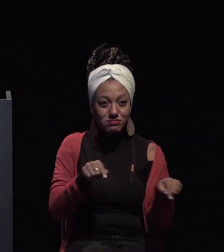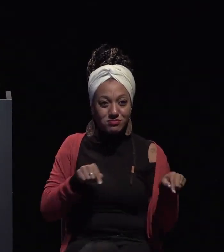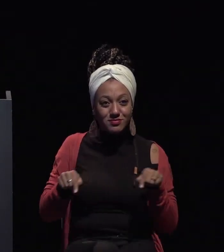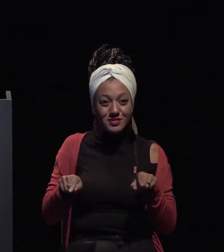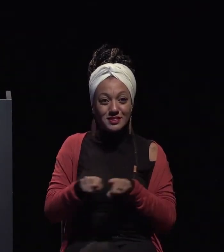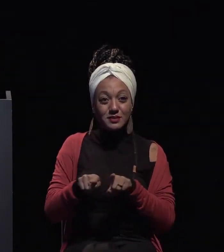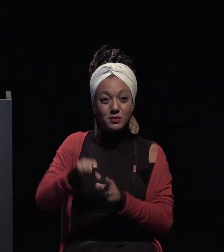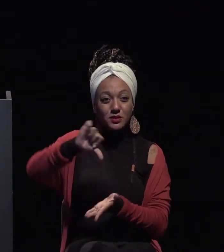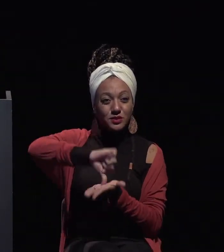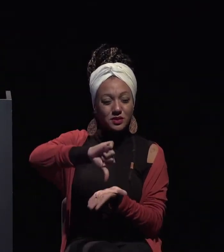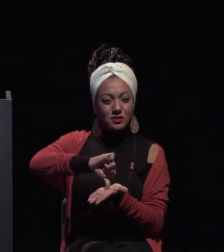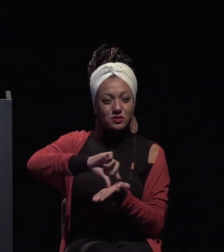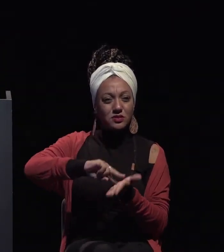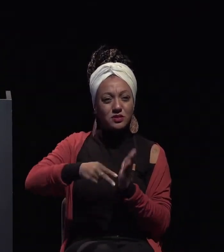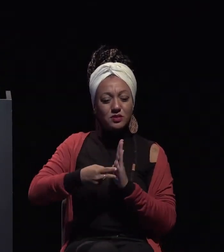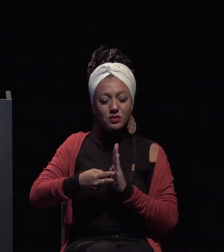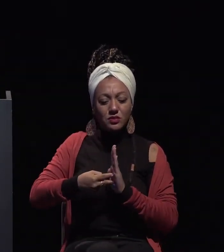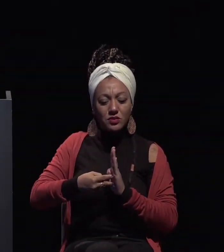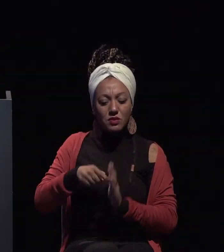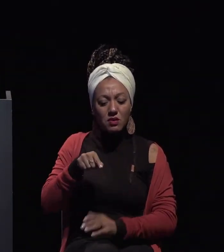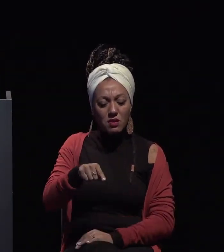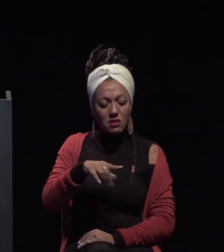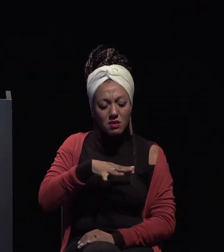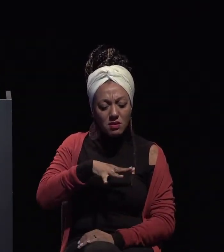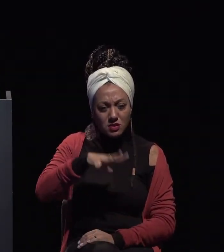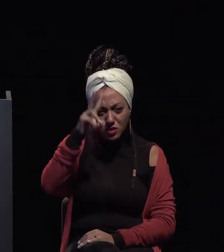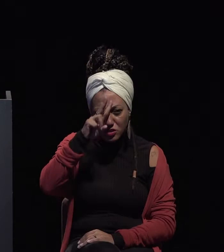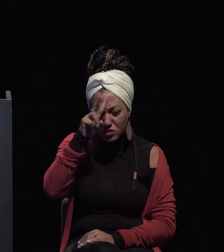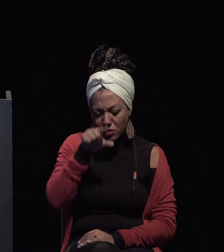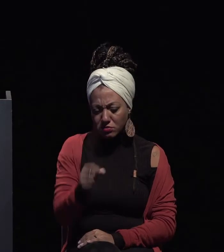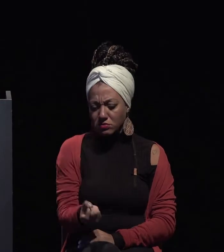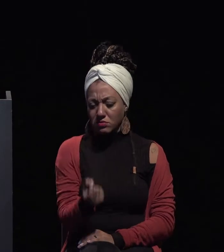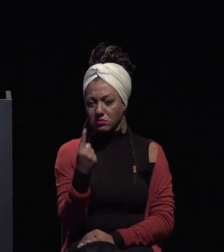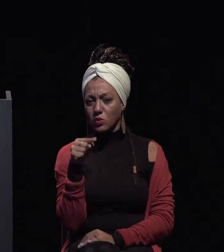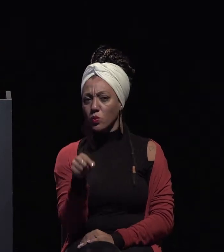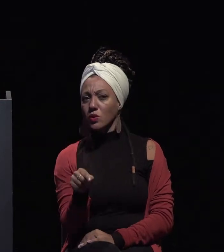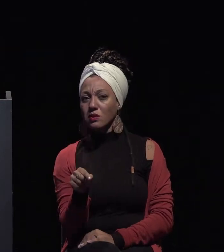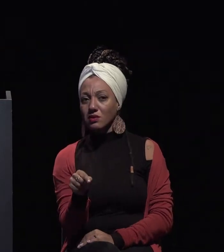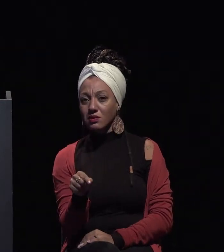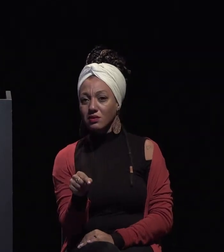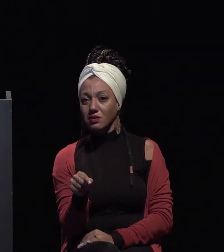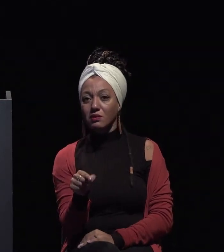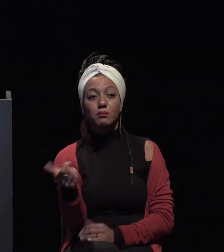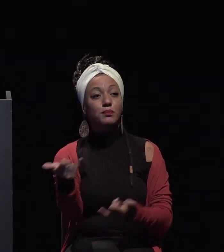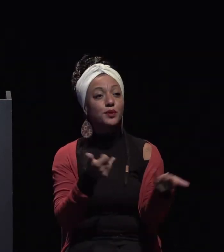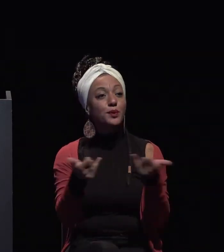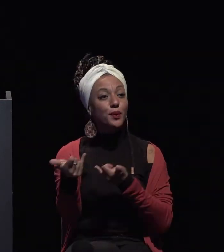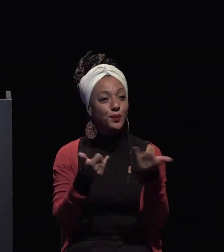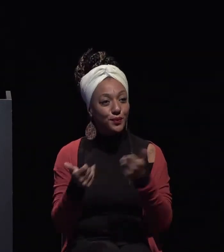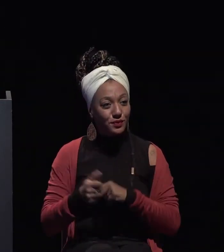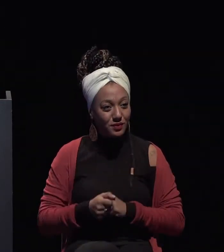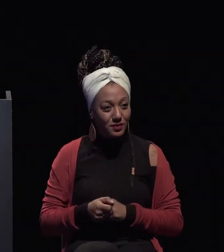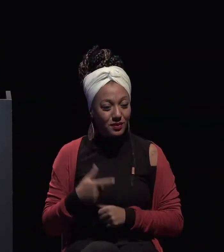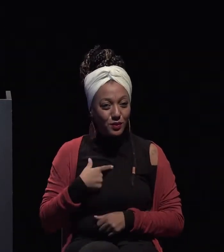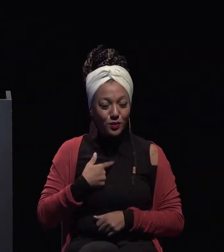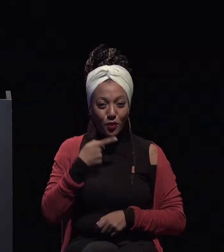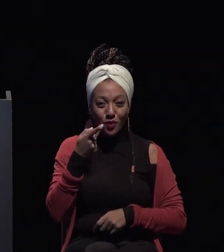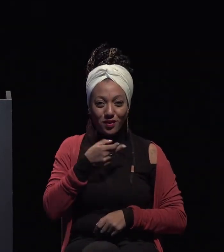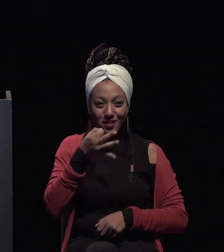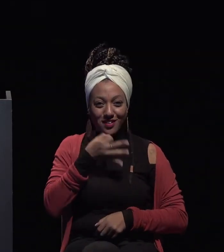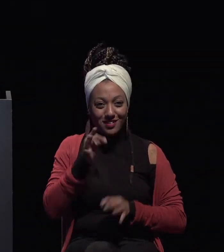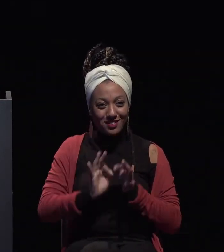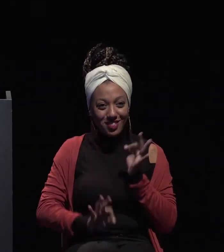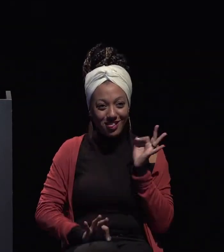contar essa nova história. Então, que história é essa? Que história, gente? Conta para mim, vai, que eu estou falando muito.